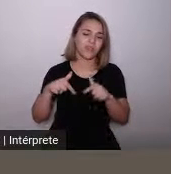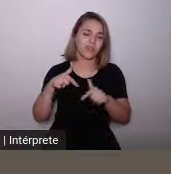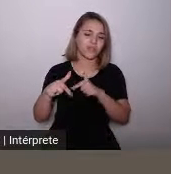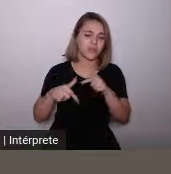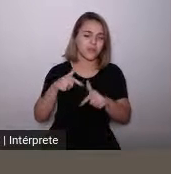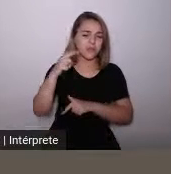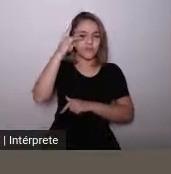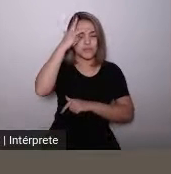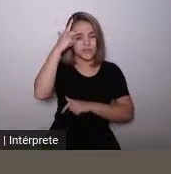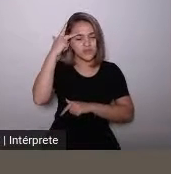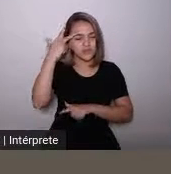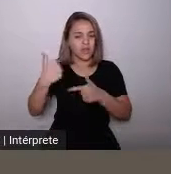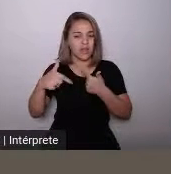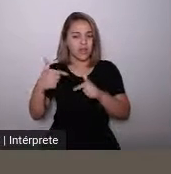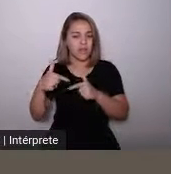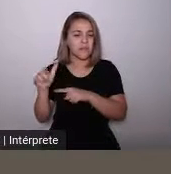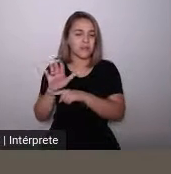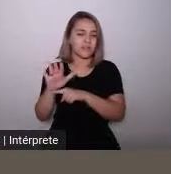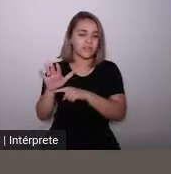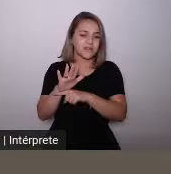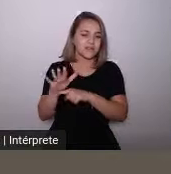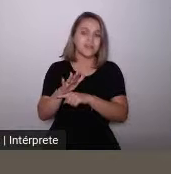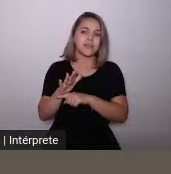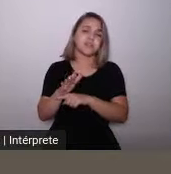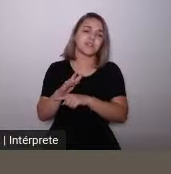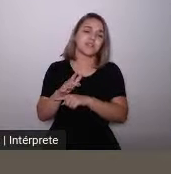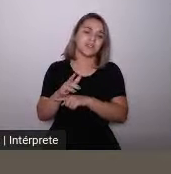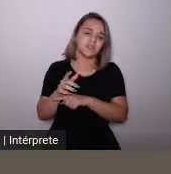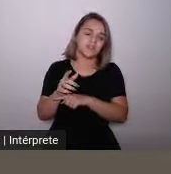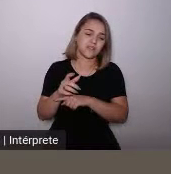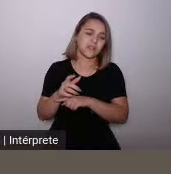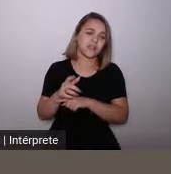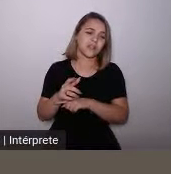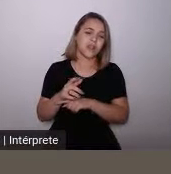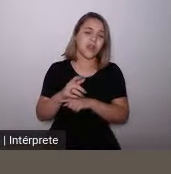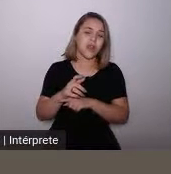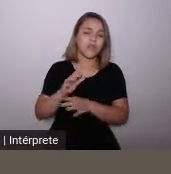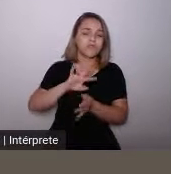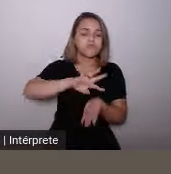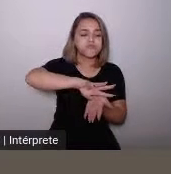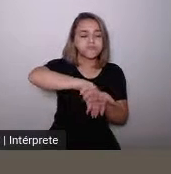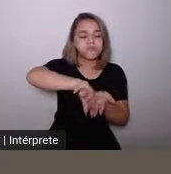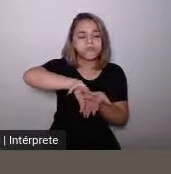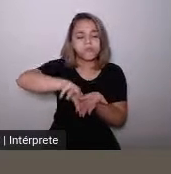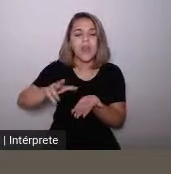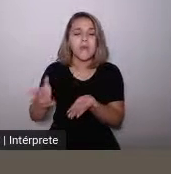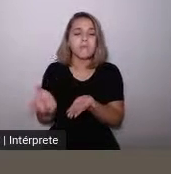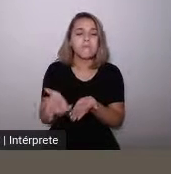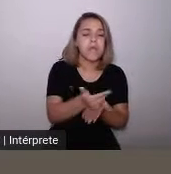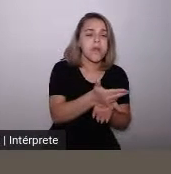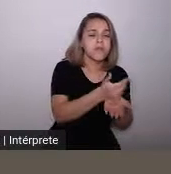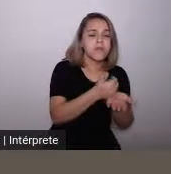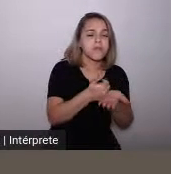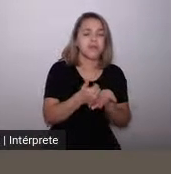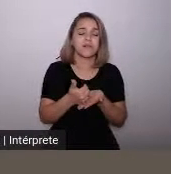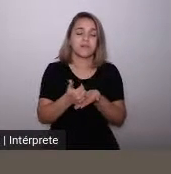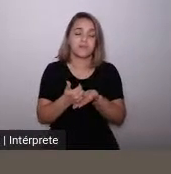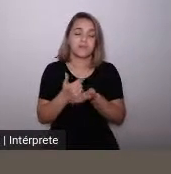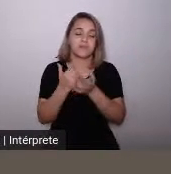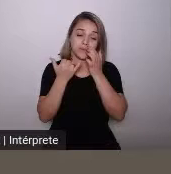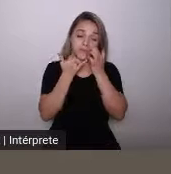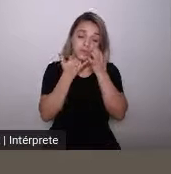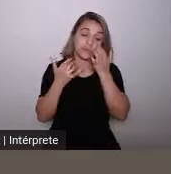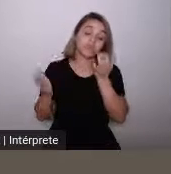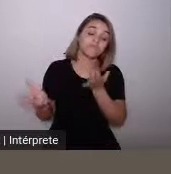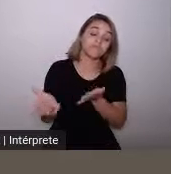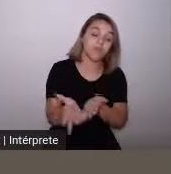corriam atrás de, cavavam encomendas de filmes documentários ou jornais cinematográficos,